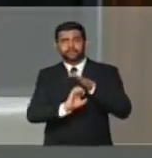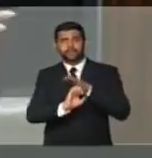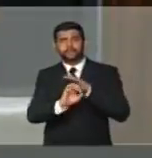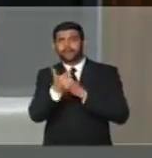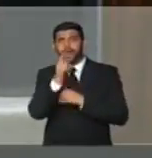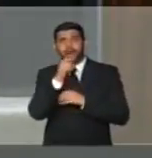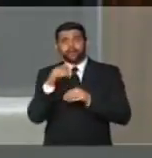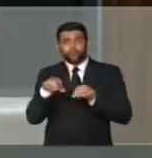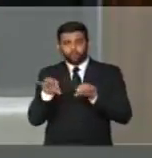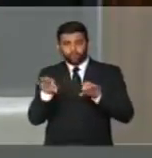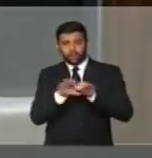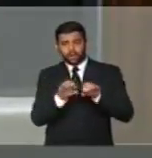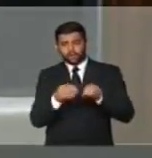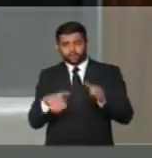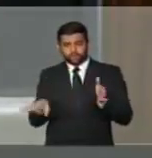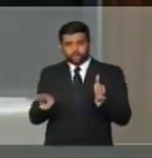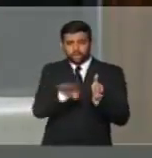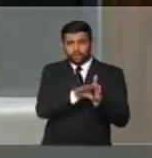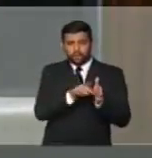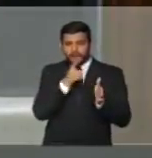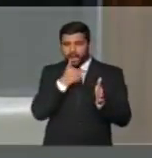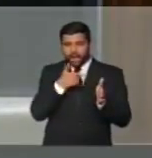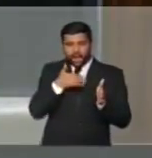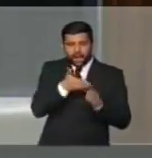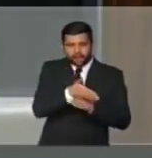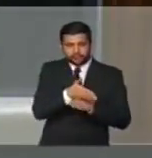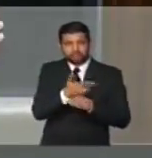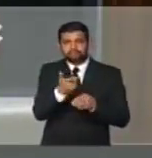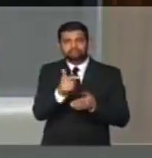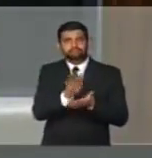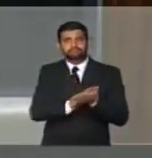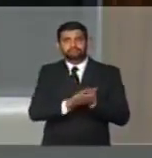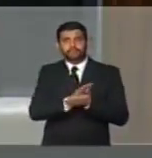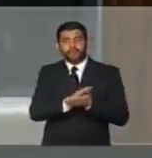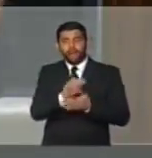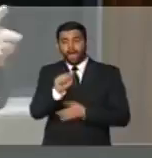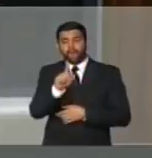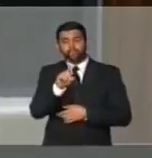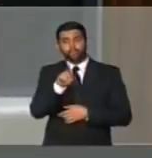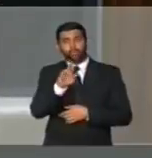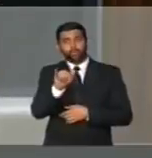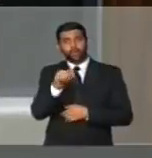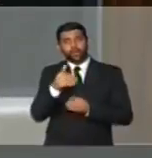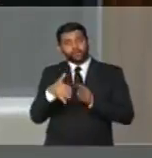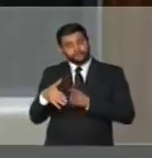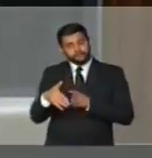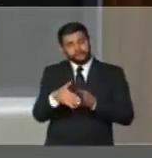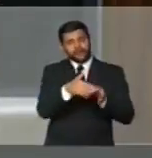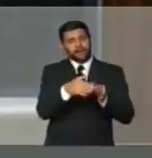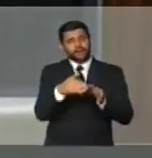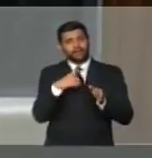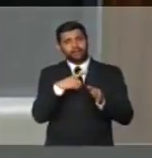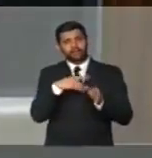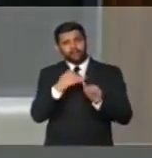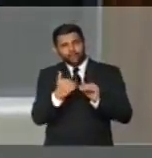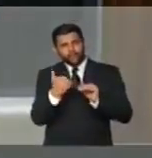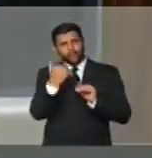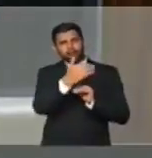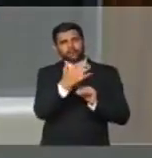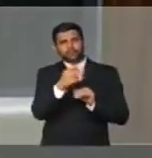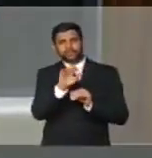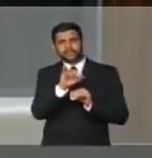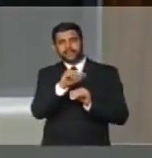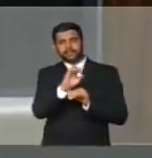os canos chegaram, mas a água não chegou. Mas é uma adutora que vai até lá o Alto